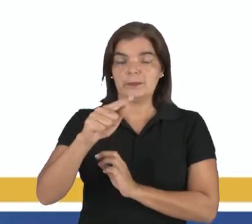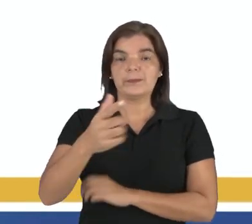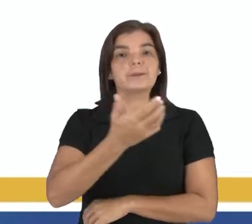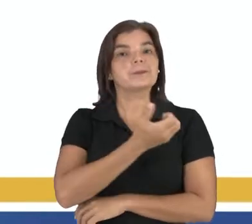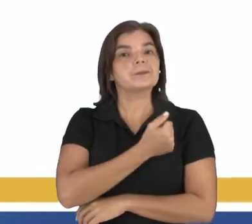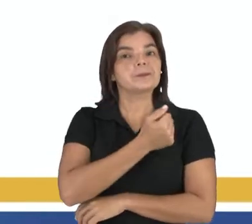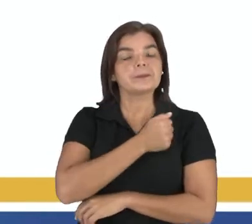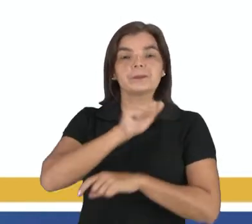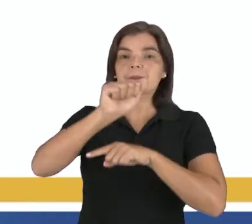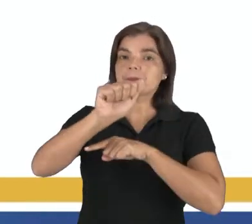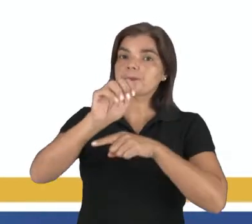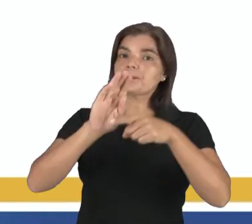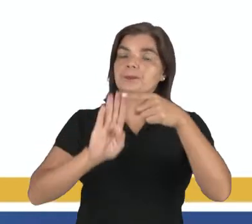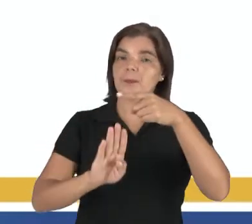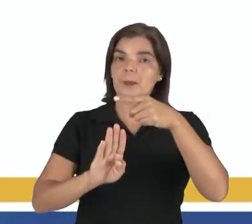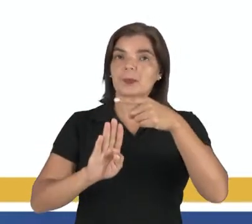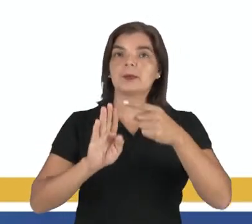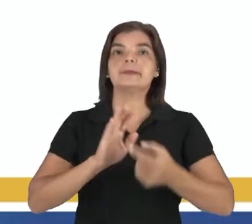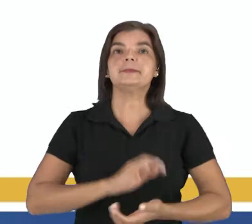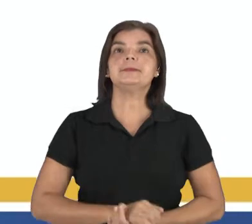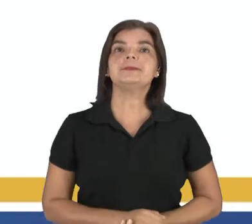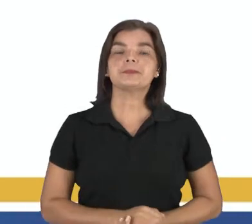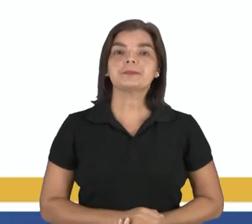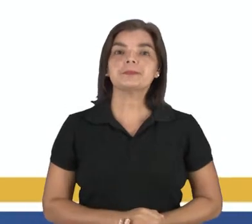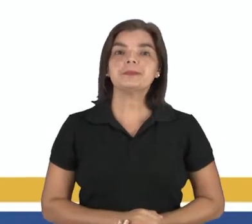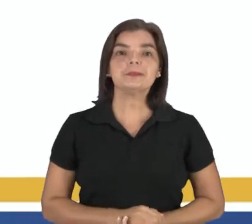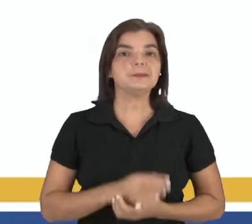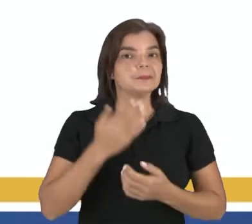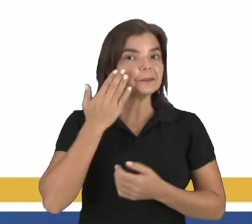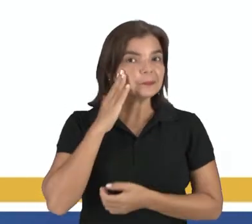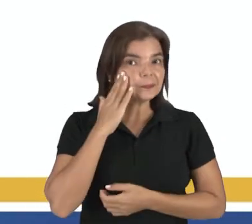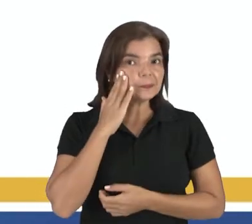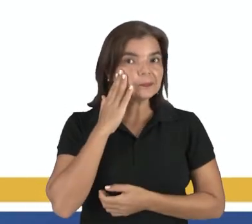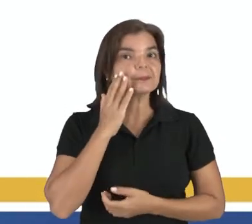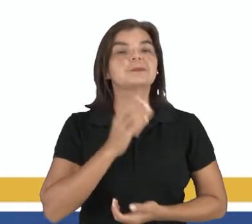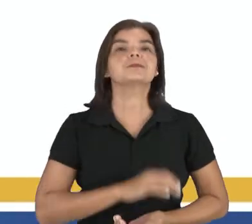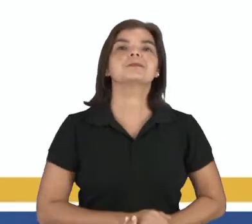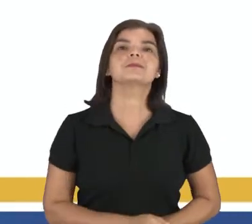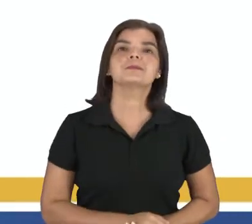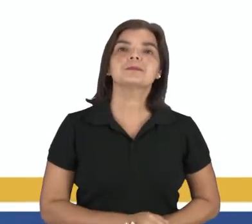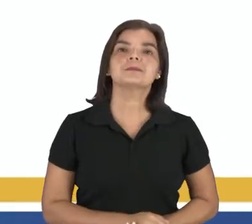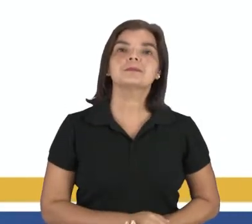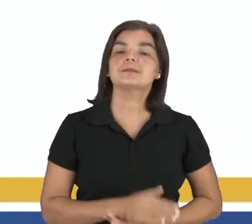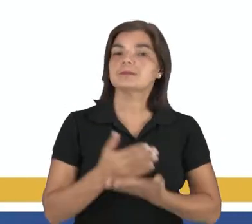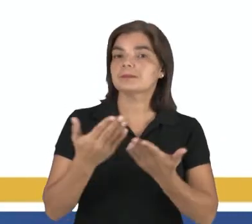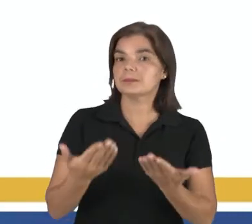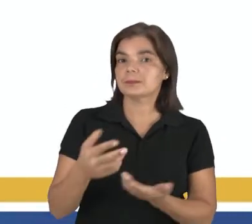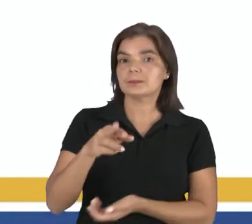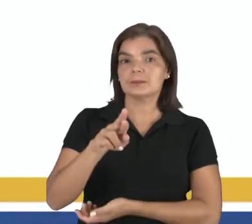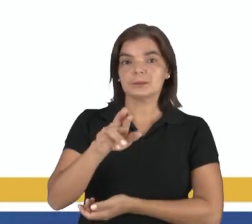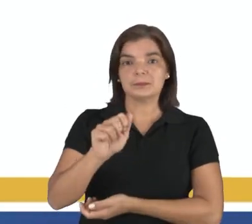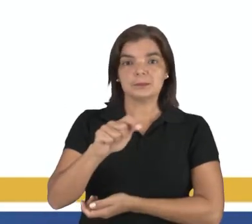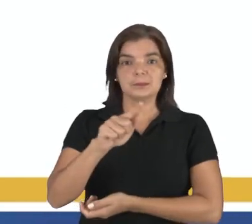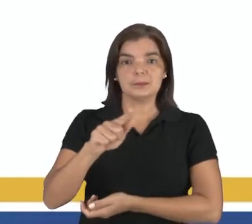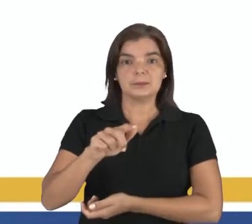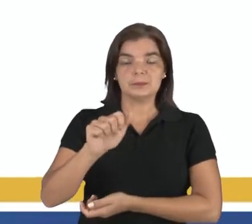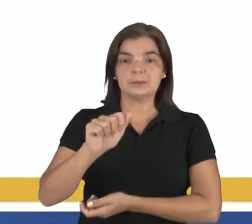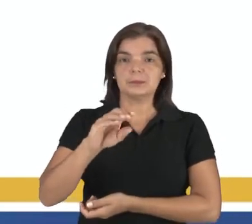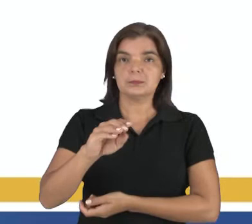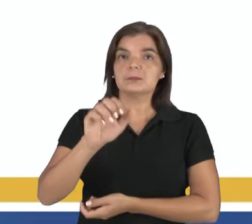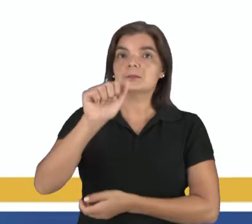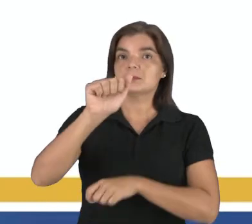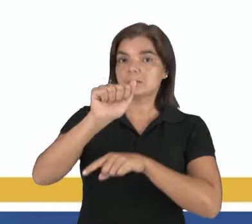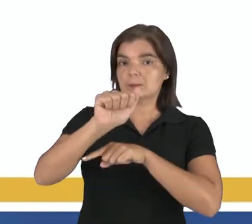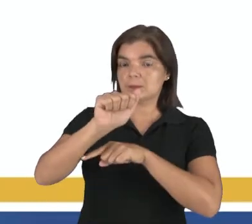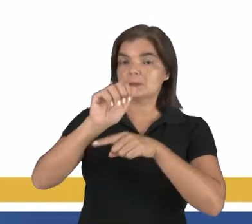A e B, respectivamente. Tudo bem até aqui? E a razão entre A e B,